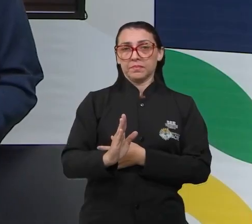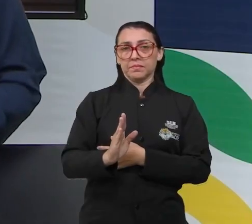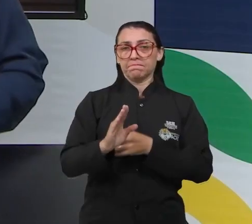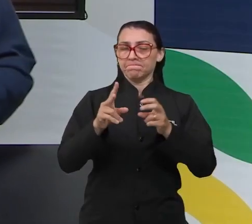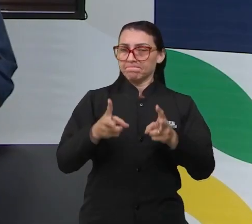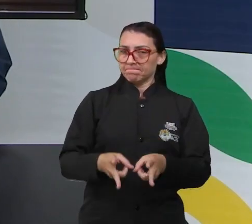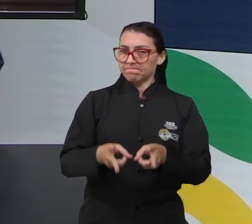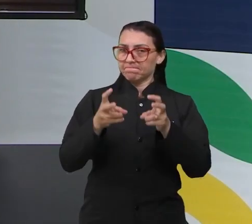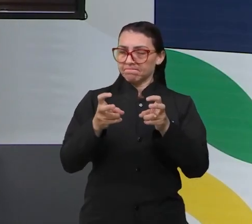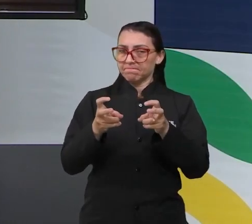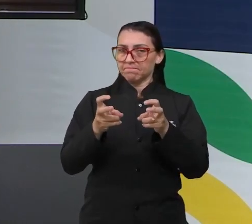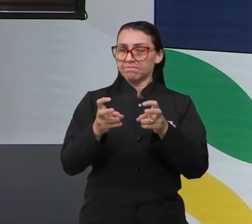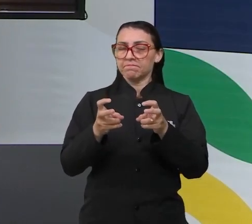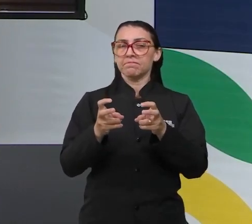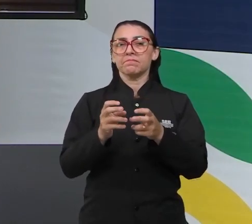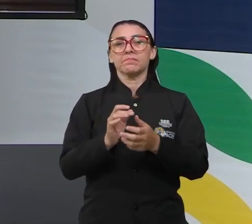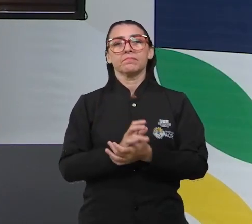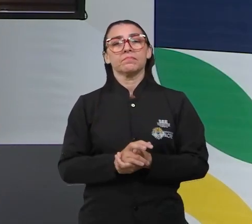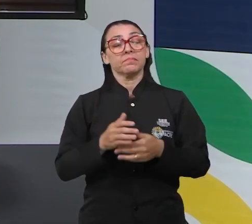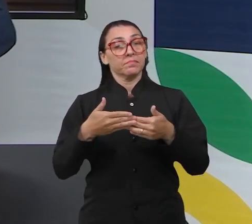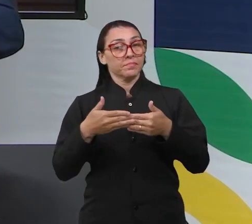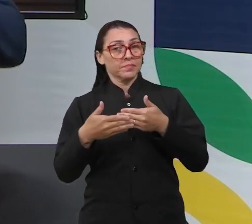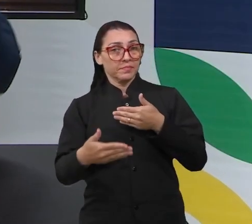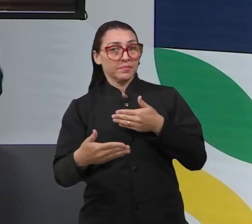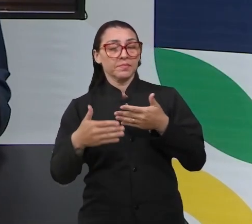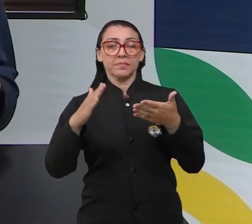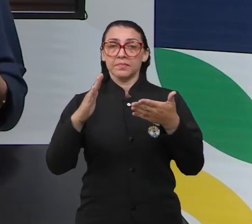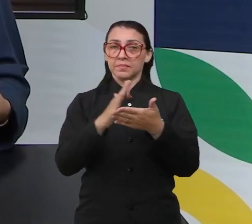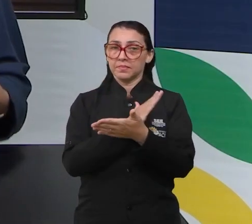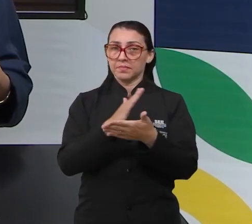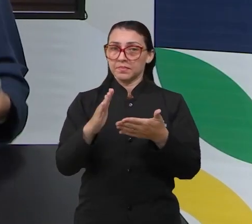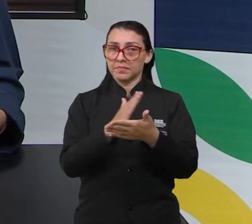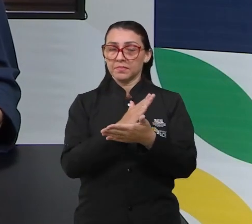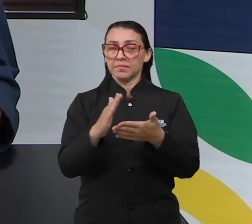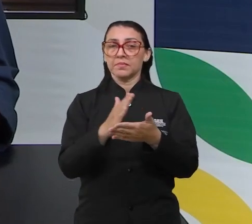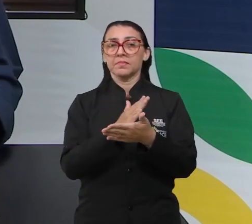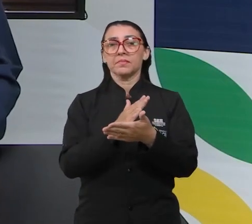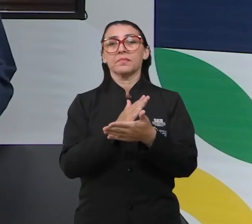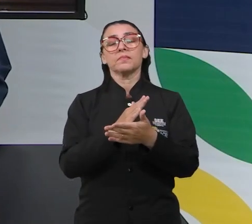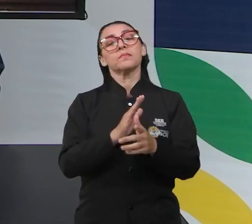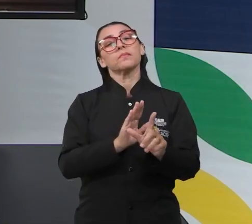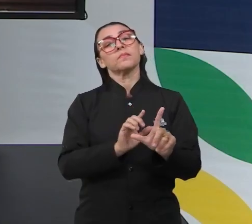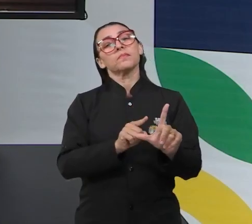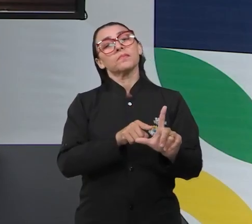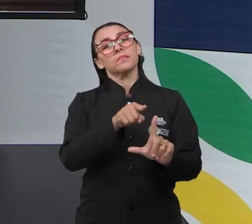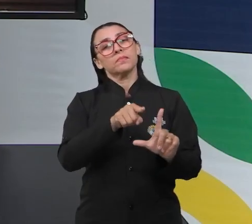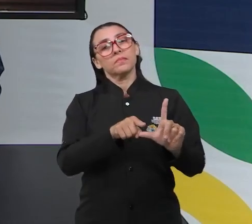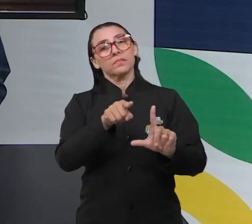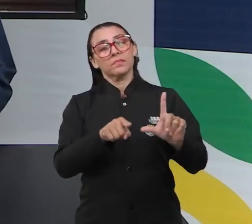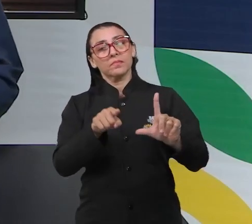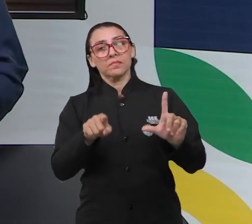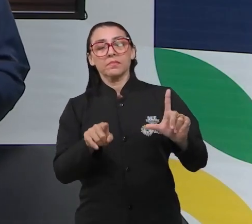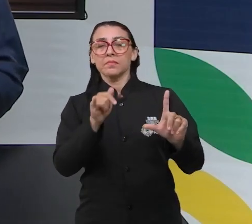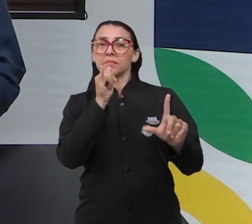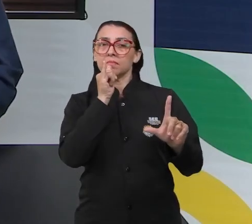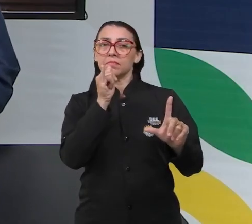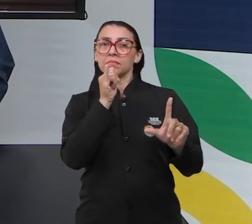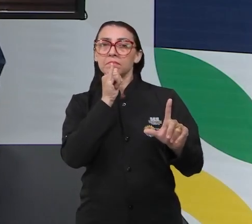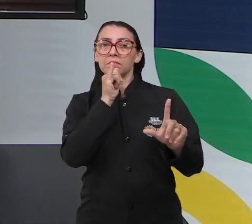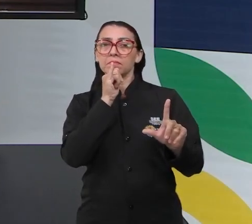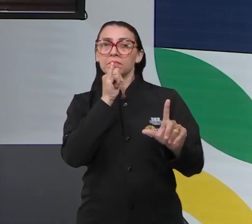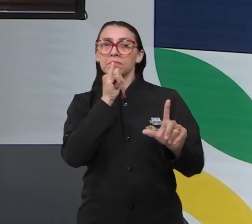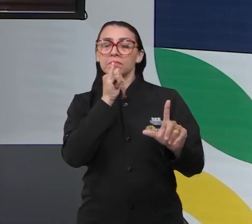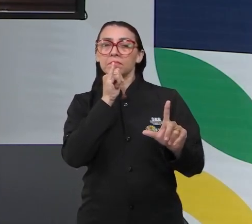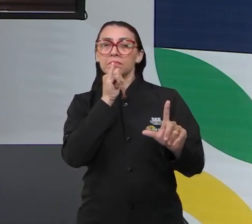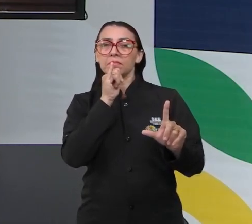visível. A gente mede, inclusive, isso a partir de alguns indicadores socioeconômicos, que a gente pode citar aqui como exemplo, o índice